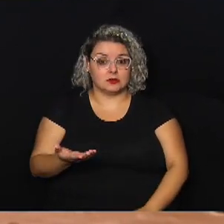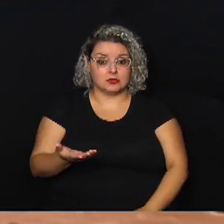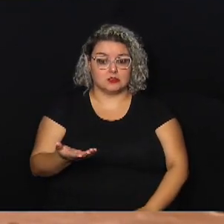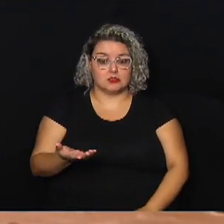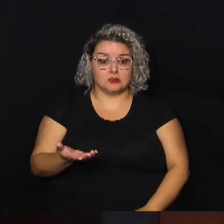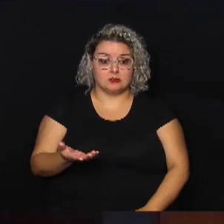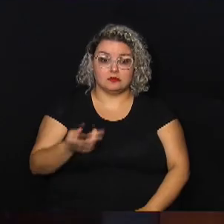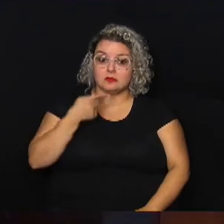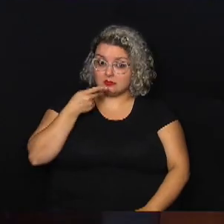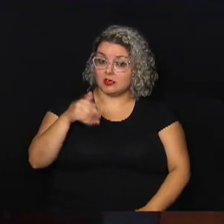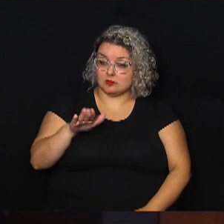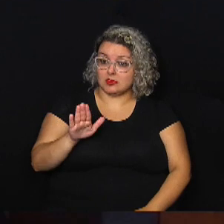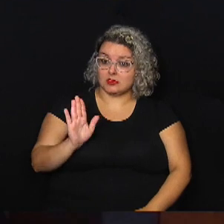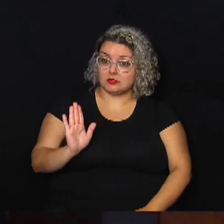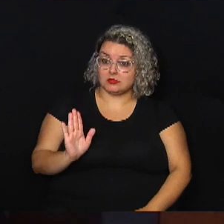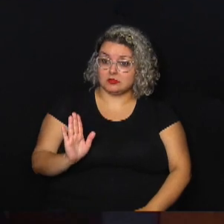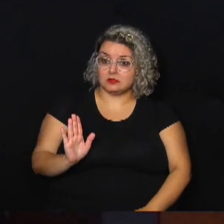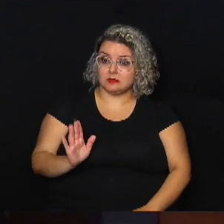digo mais,